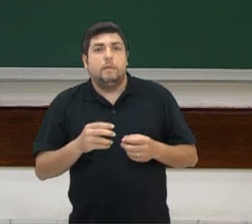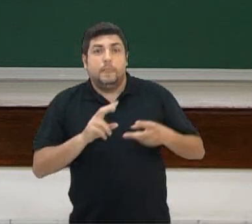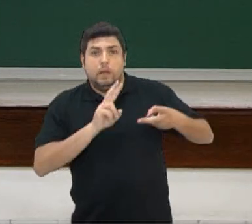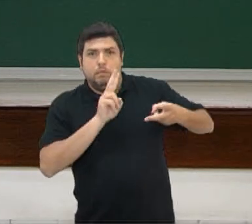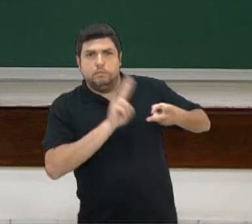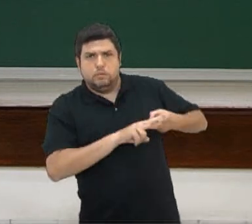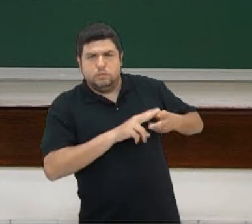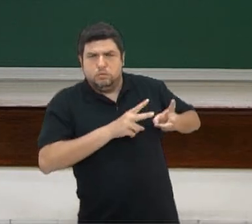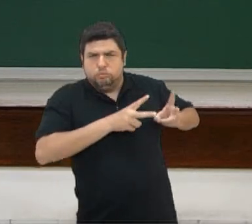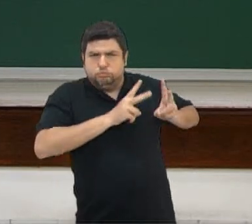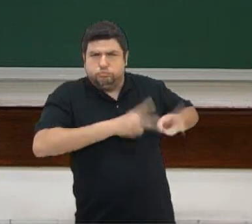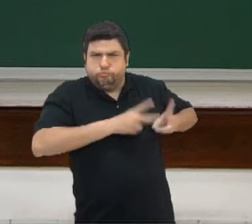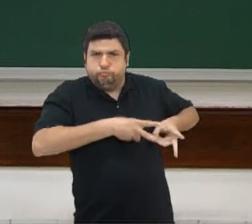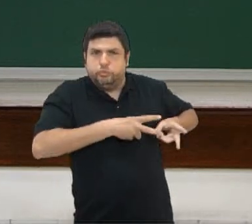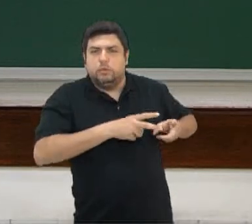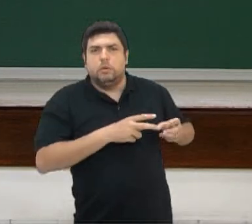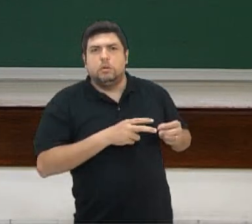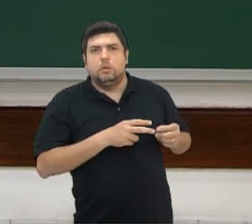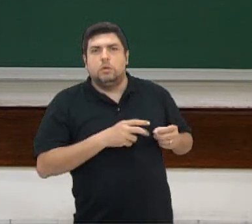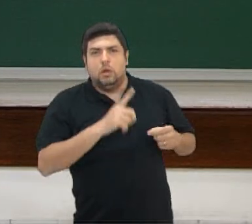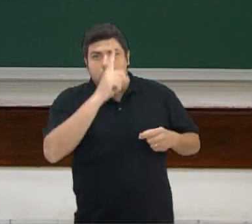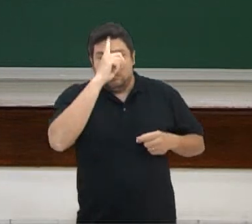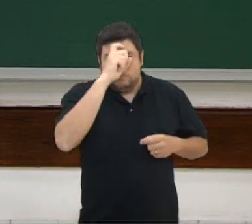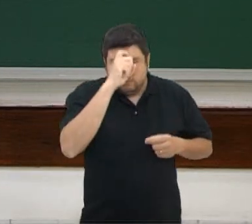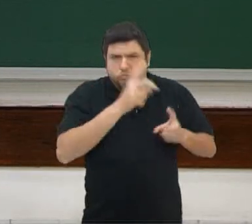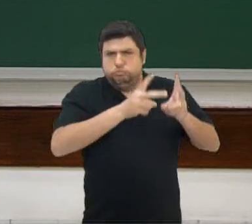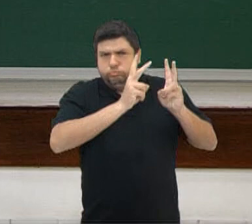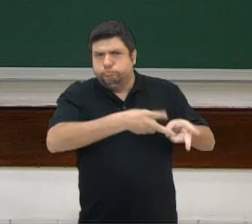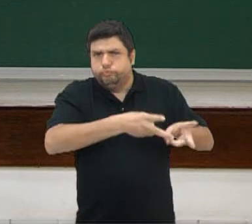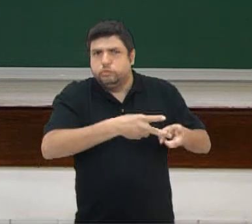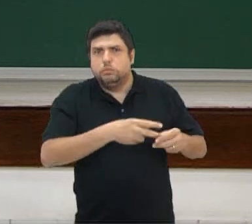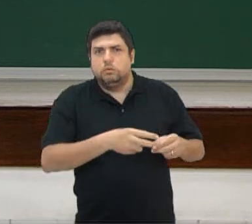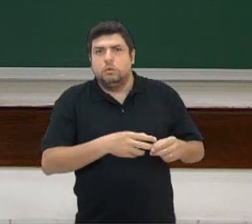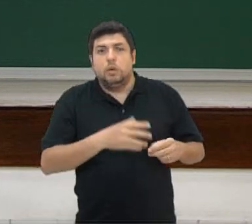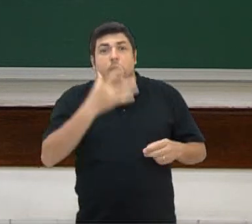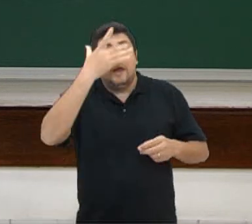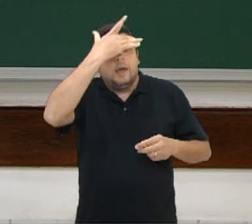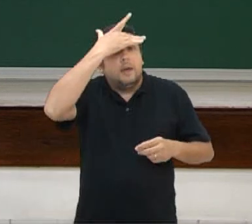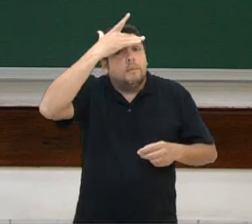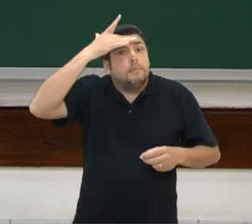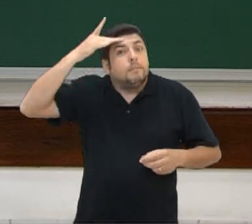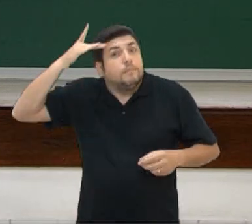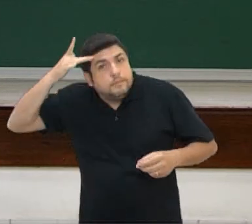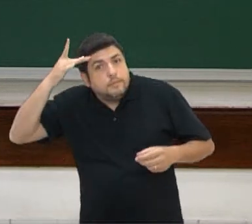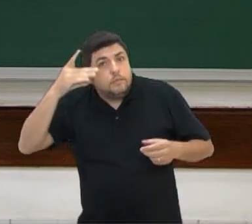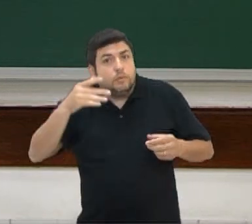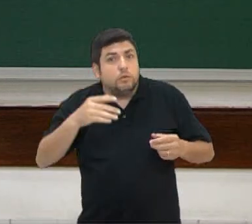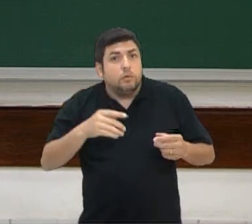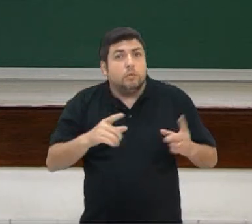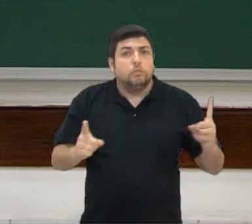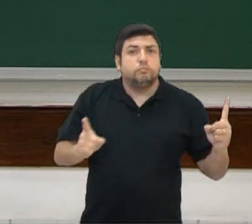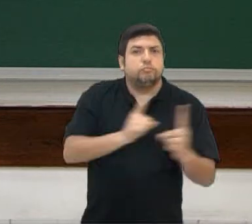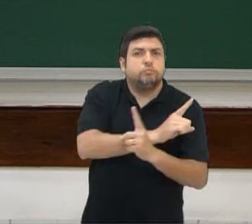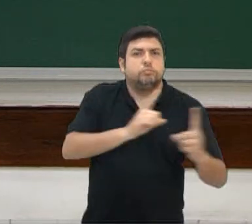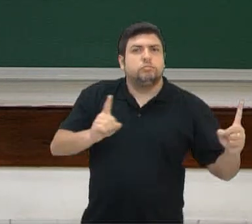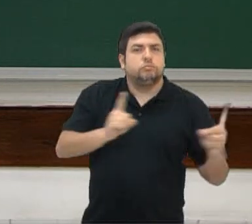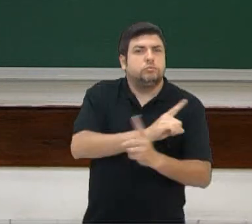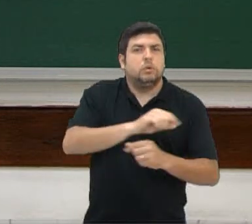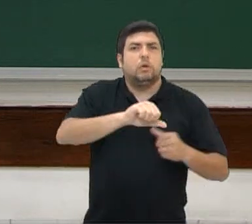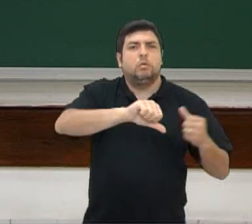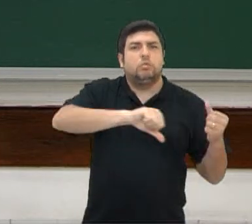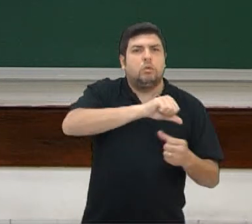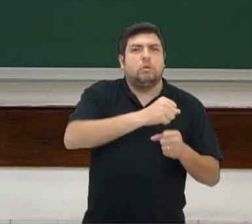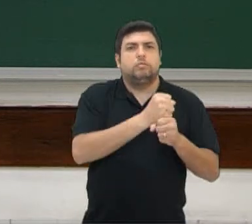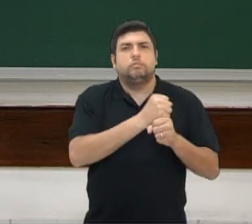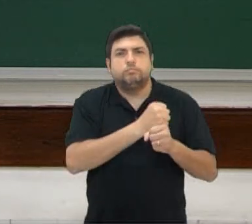vai permanecer. De alguma forma, igual ou não, ela vai permanecer. As pessoas saem. Então, isso é importante. Muito importante a gente entender. As instituições, a